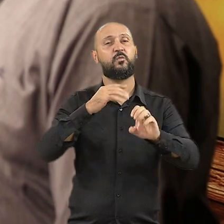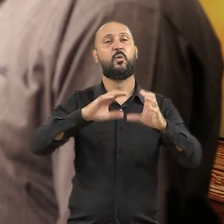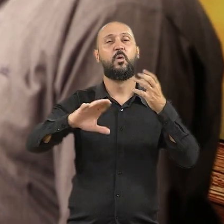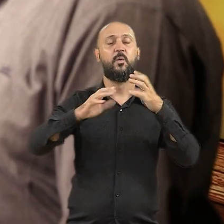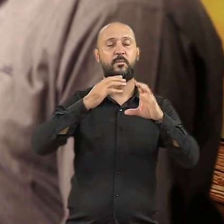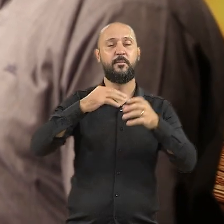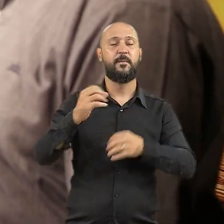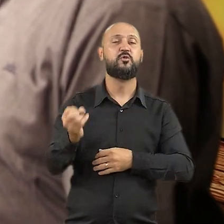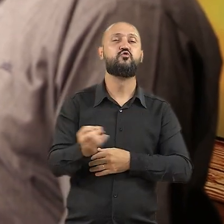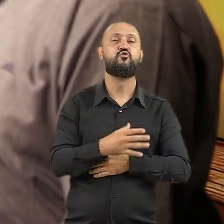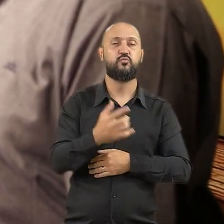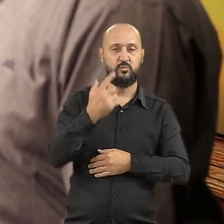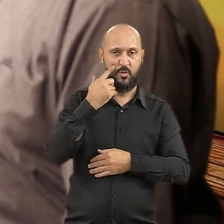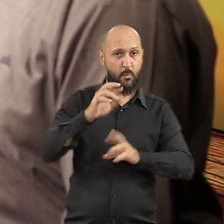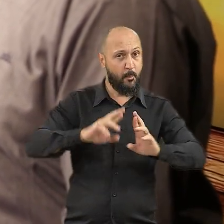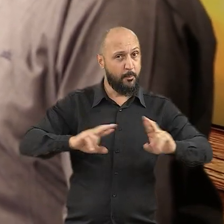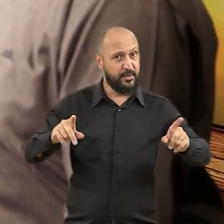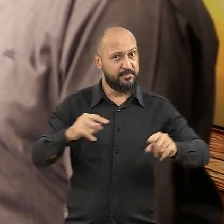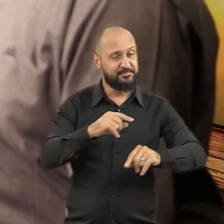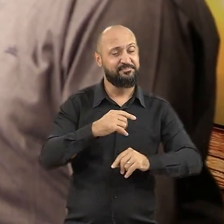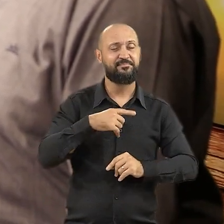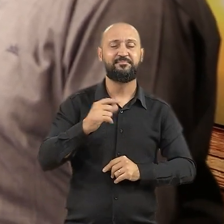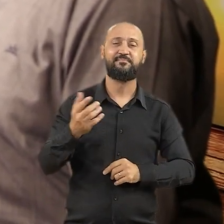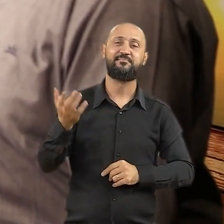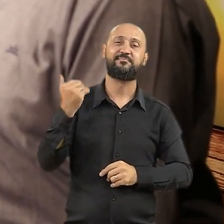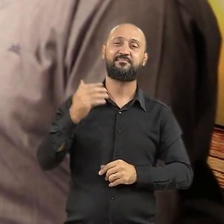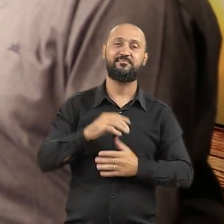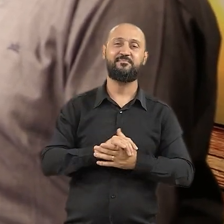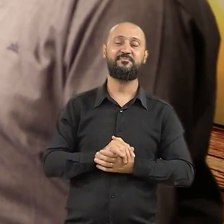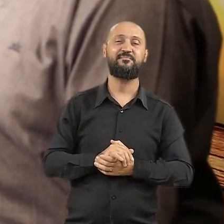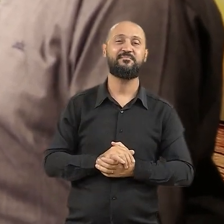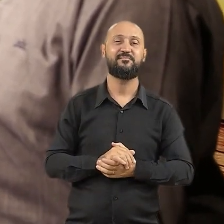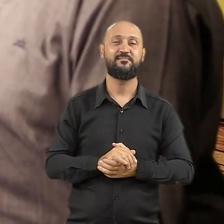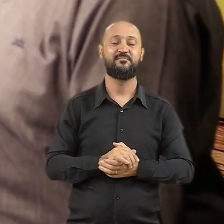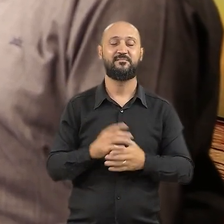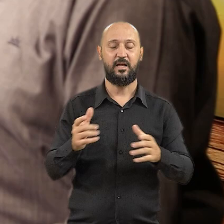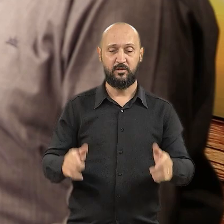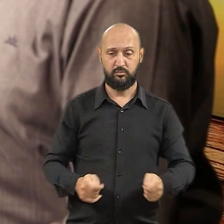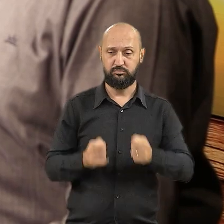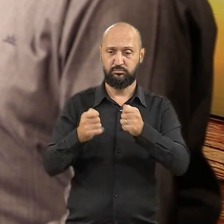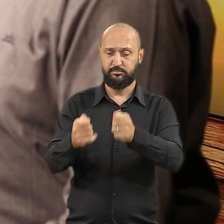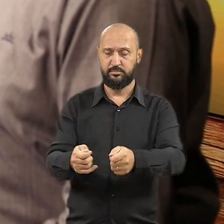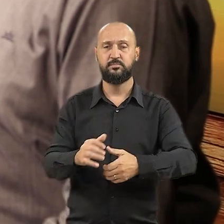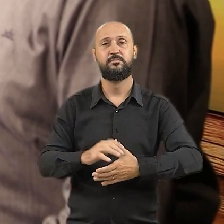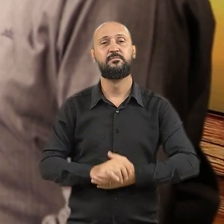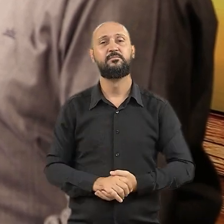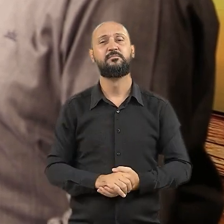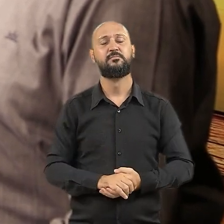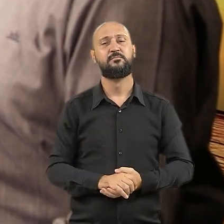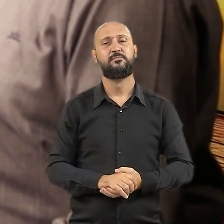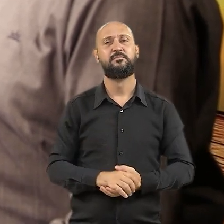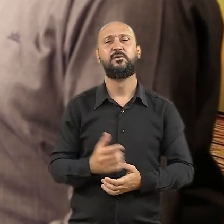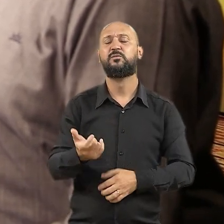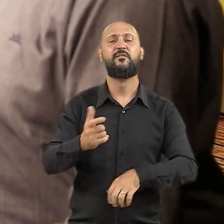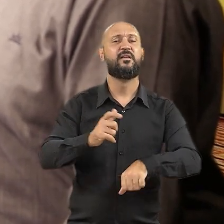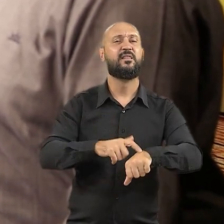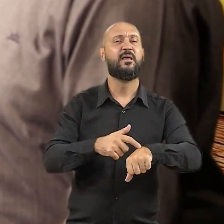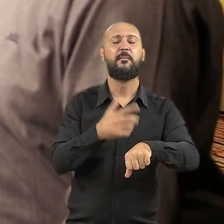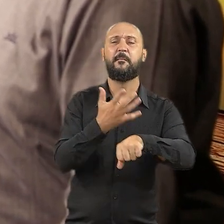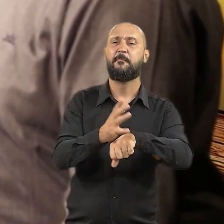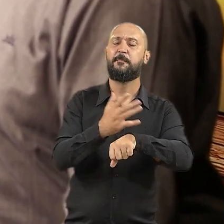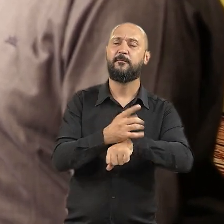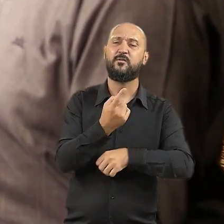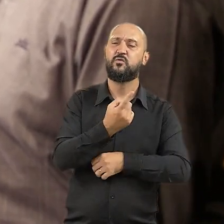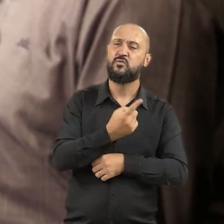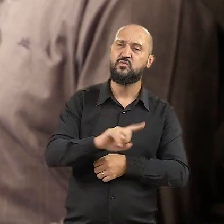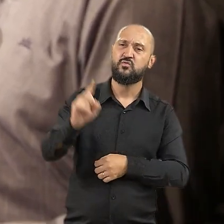tinha uma música mais moderninha, assim, mais diferenciada daquele tempo, botei na mão deles. E não teve tempo para ensaiar.